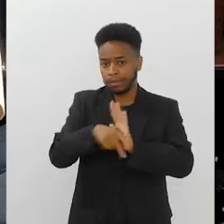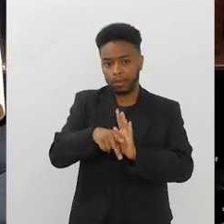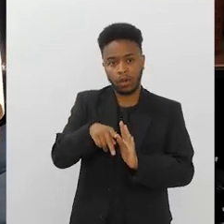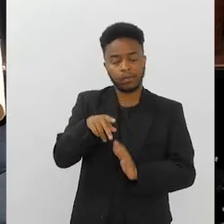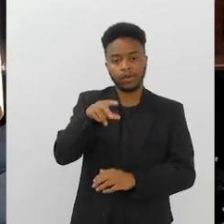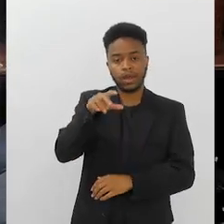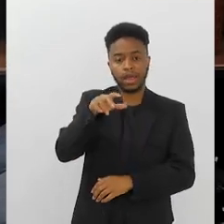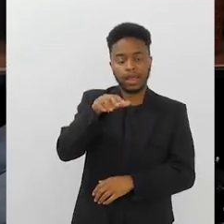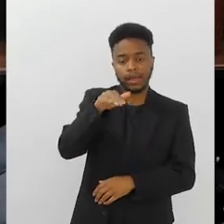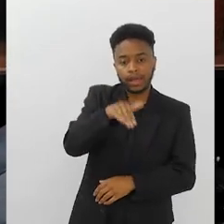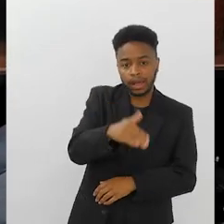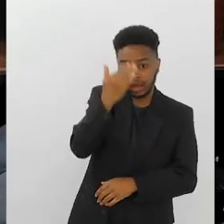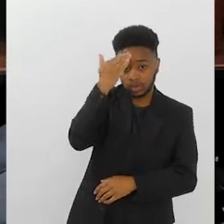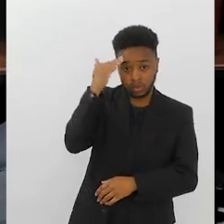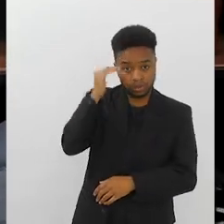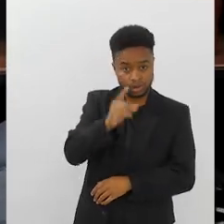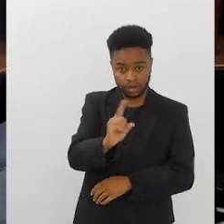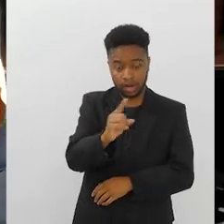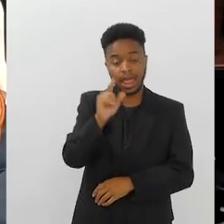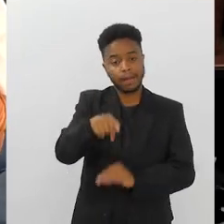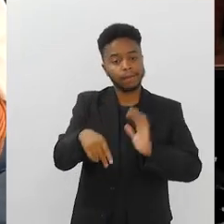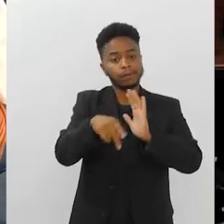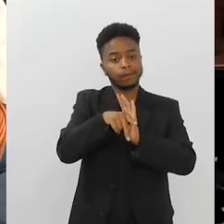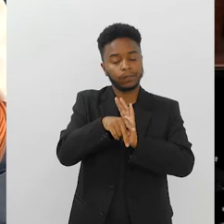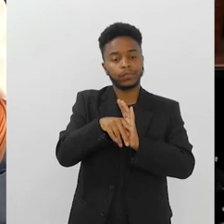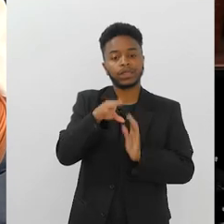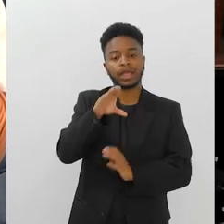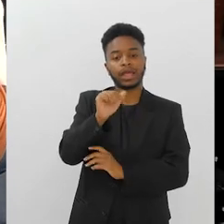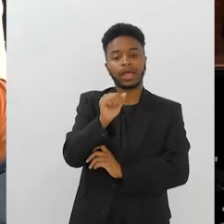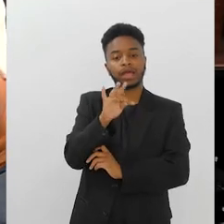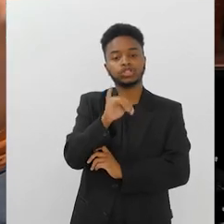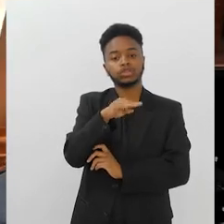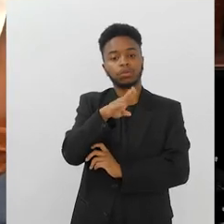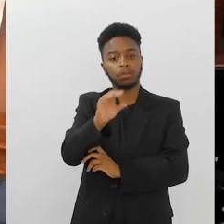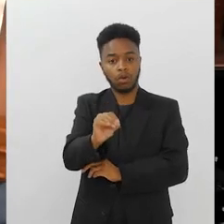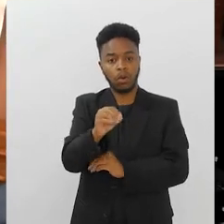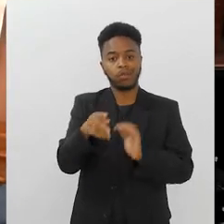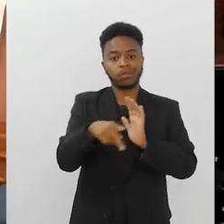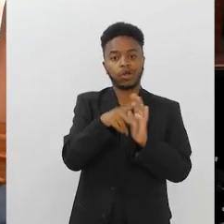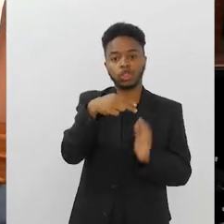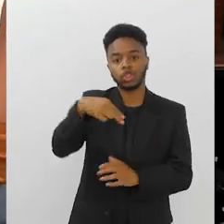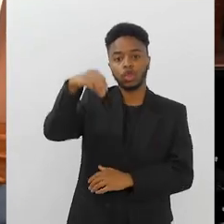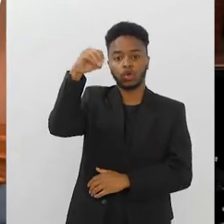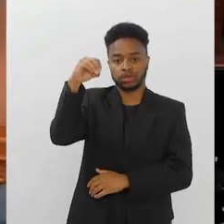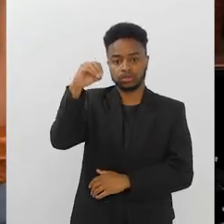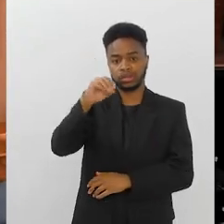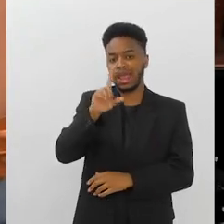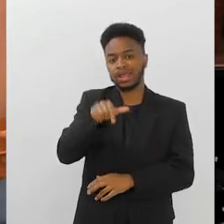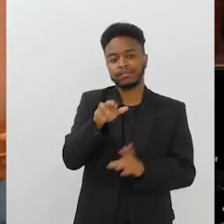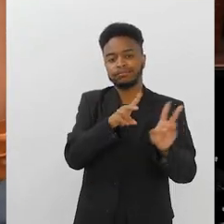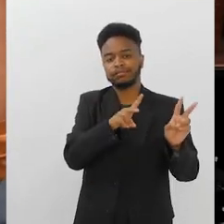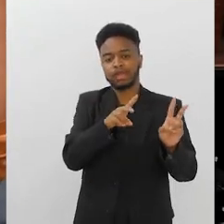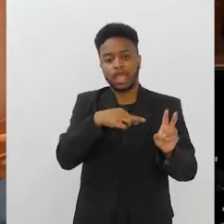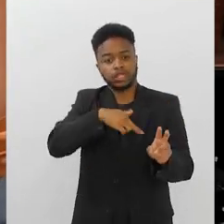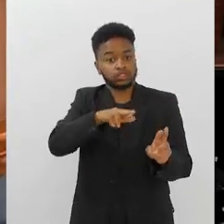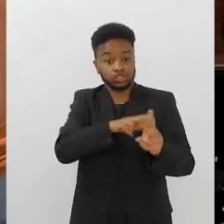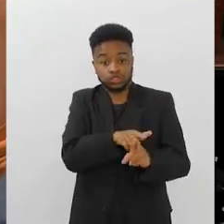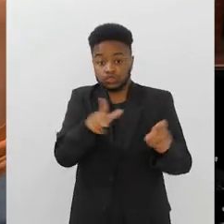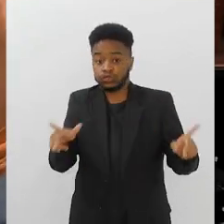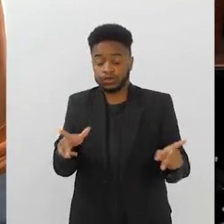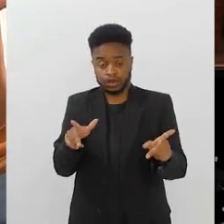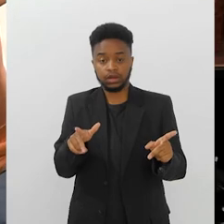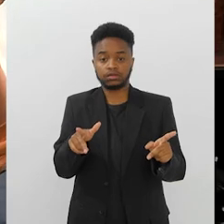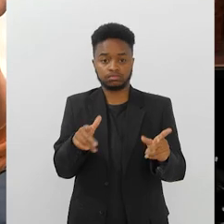cadomblé ele não veio da Umbanda ele veio do Catimbó então ele vai mais lá pro Nordeste é uma outra coisa